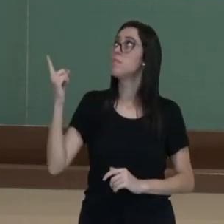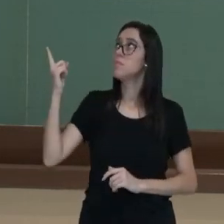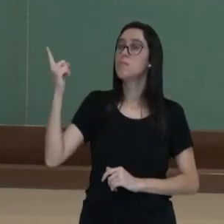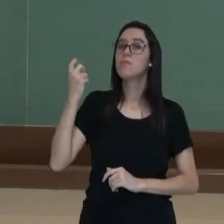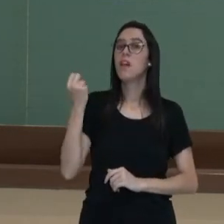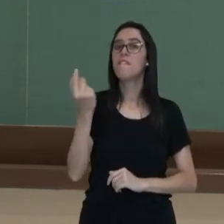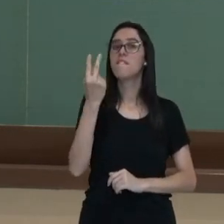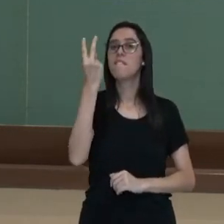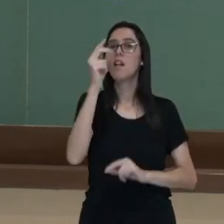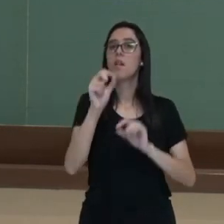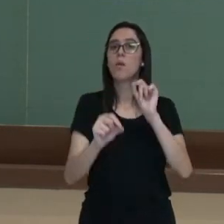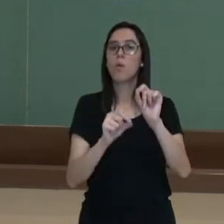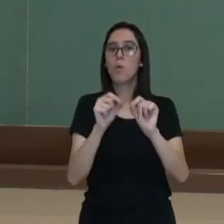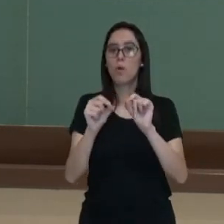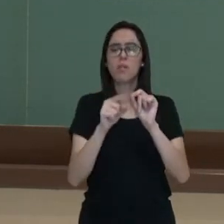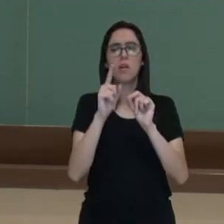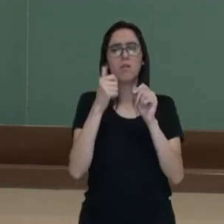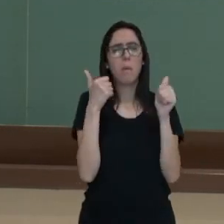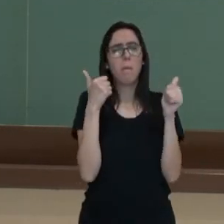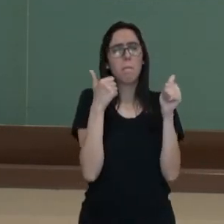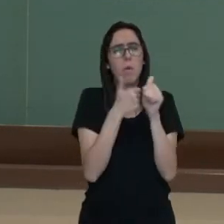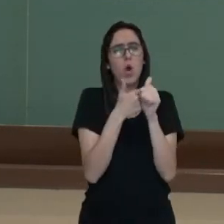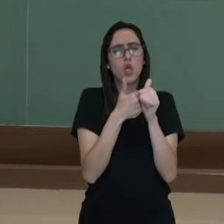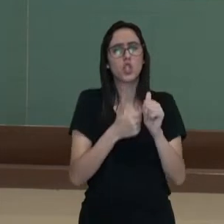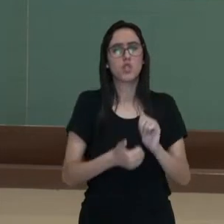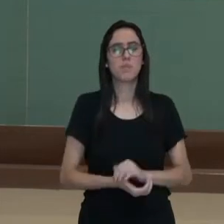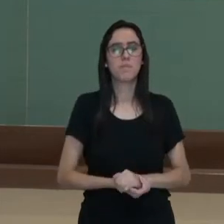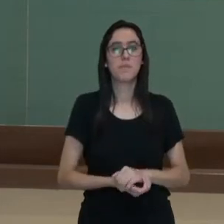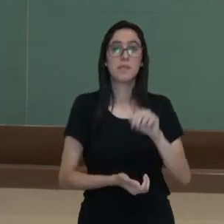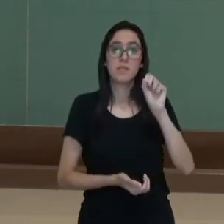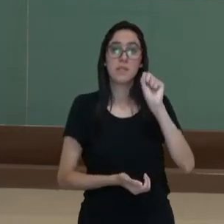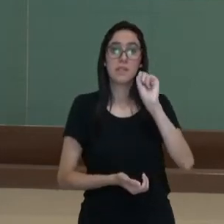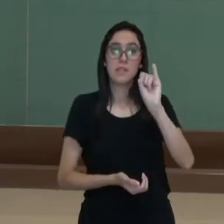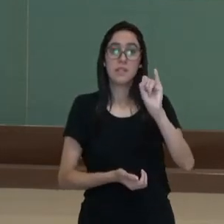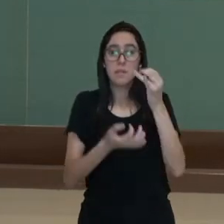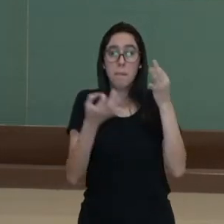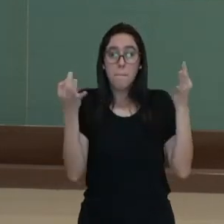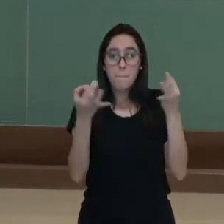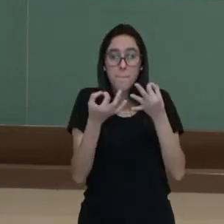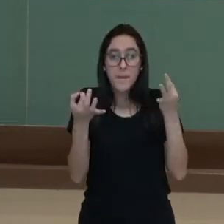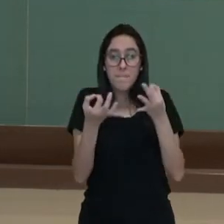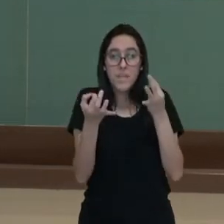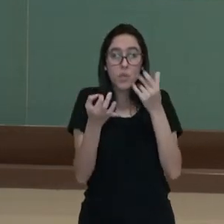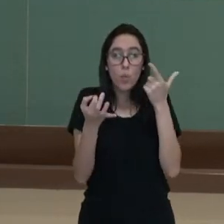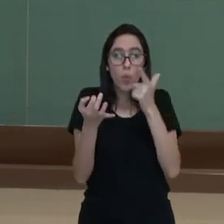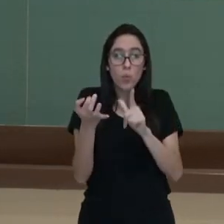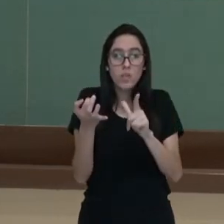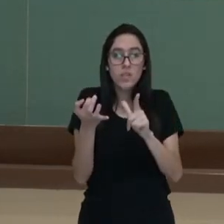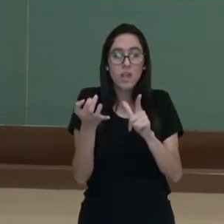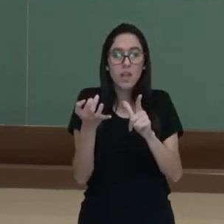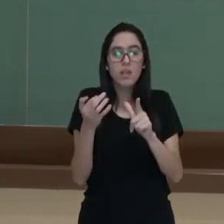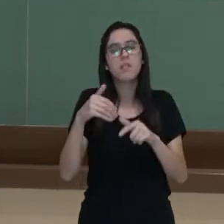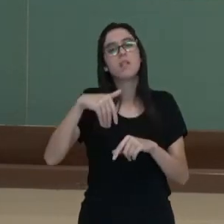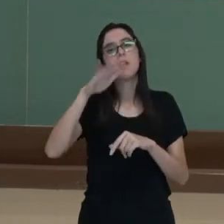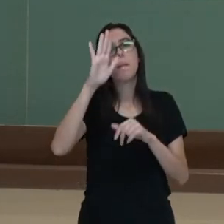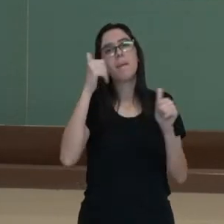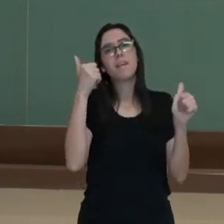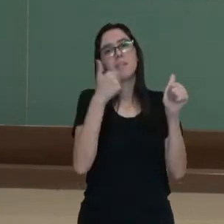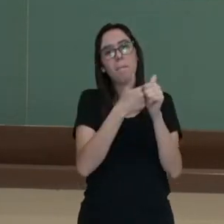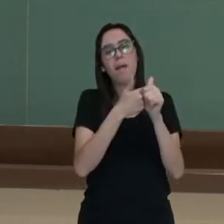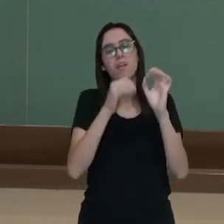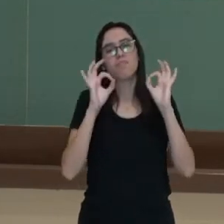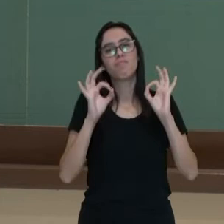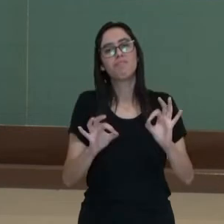ó, eles serão bem próximos. Quanto mais direitinho você conseguir medir, mais próximos esses valores